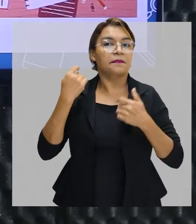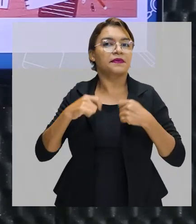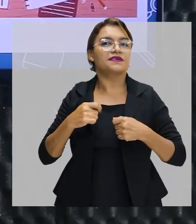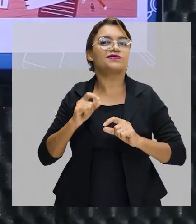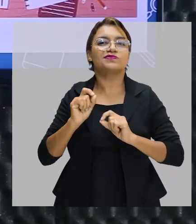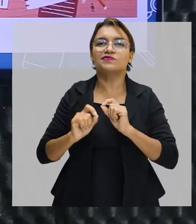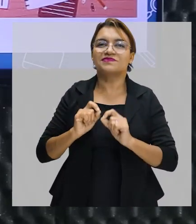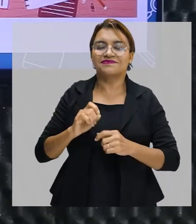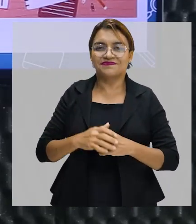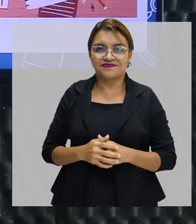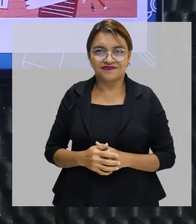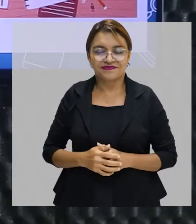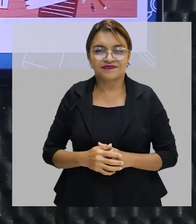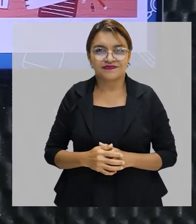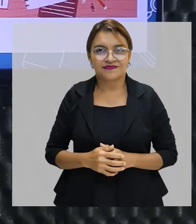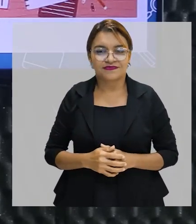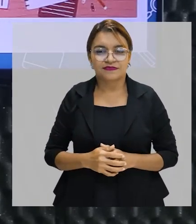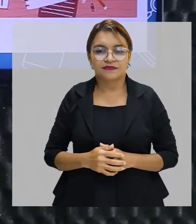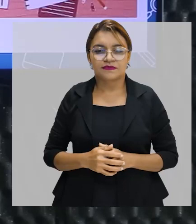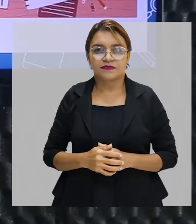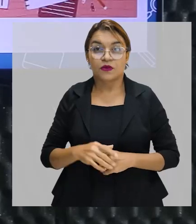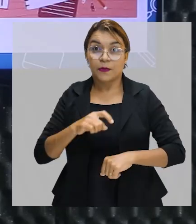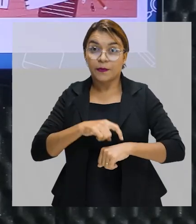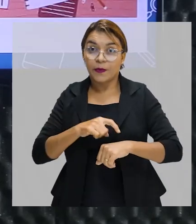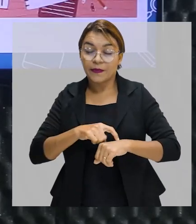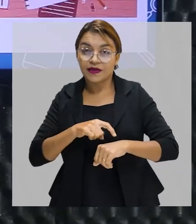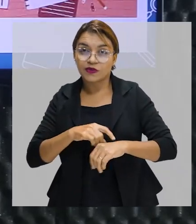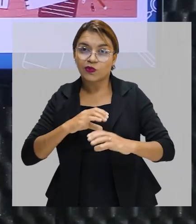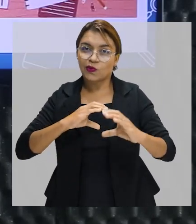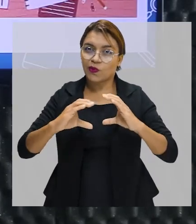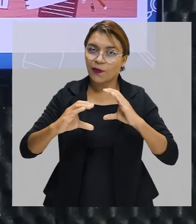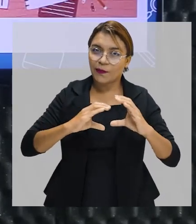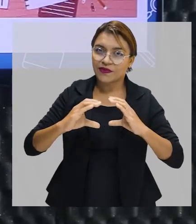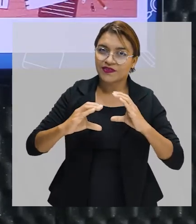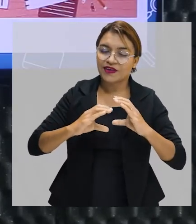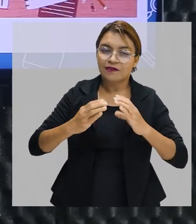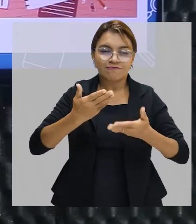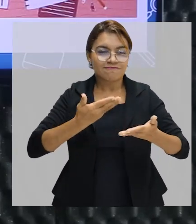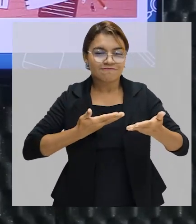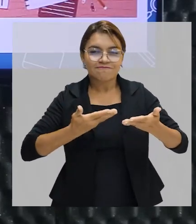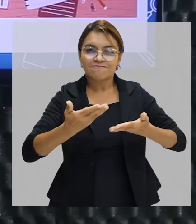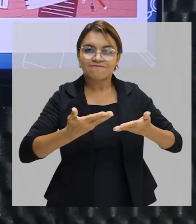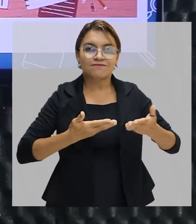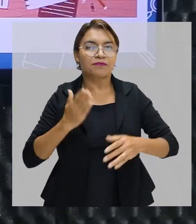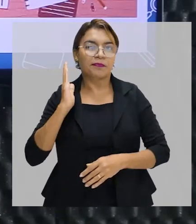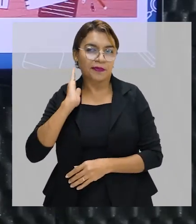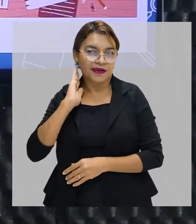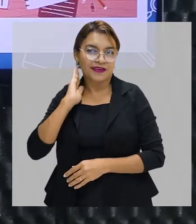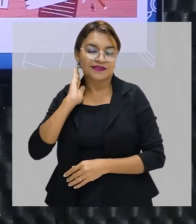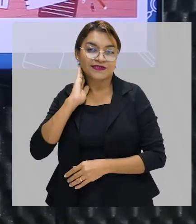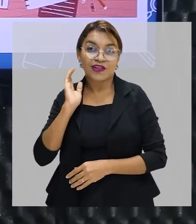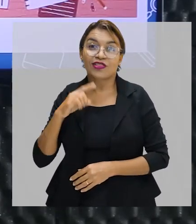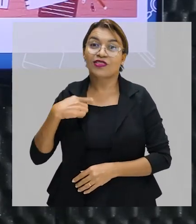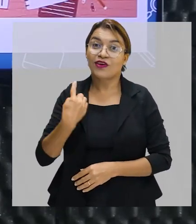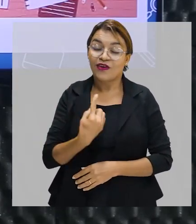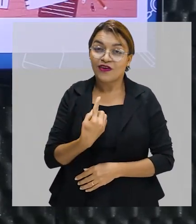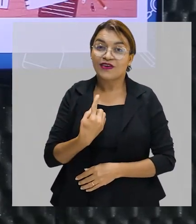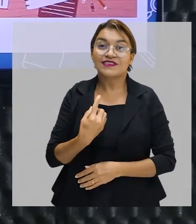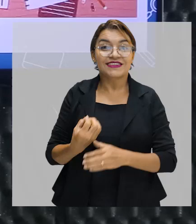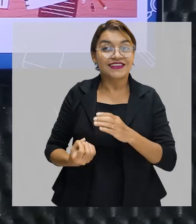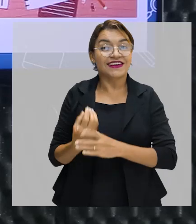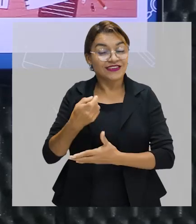que, ao nos comunicarmos com alguém, trocarmos uma ideia, um bate-papo, nós estamos